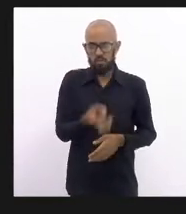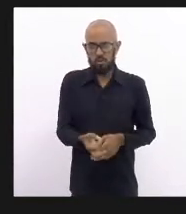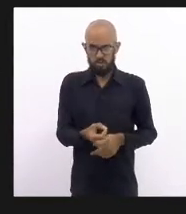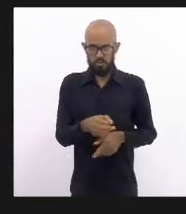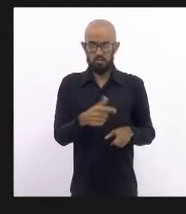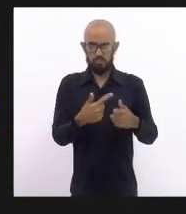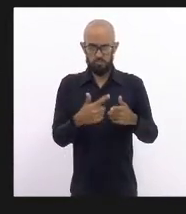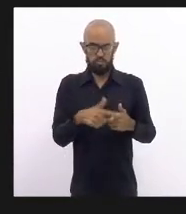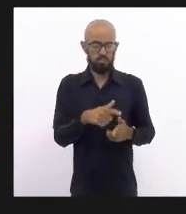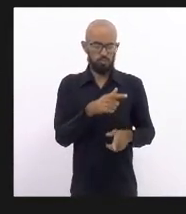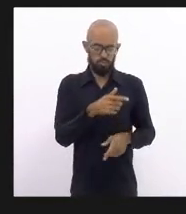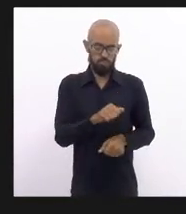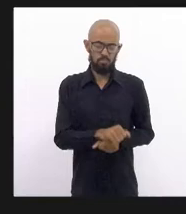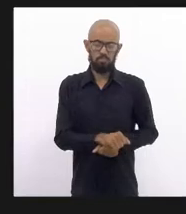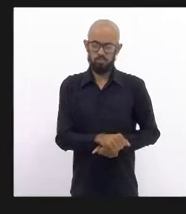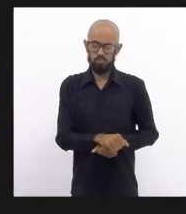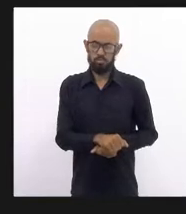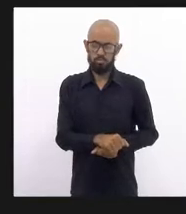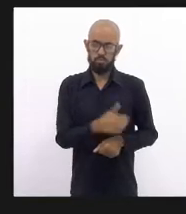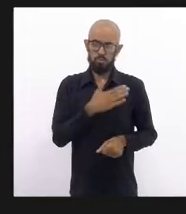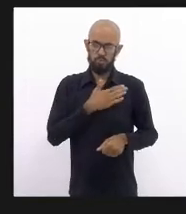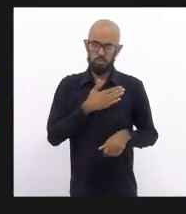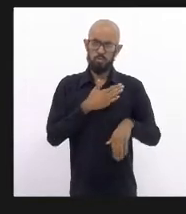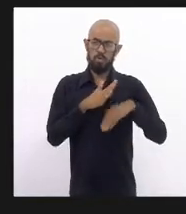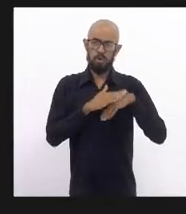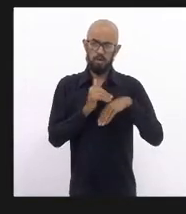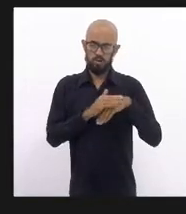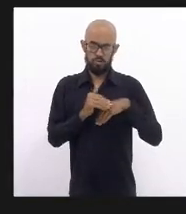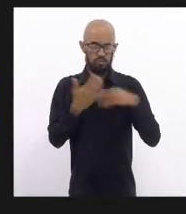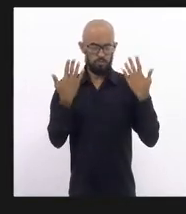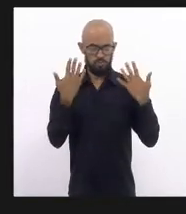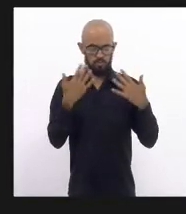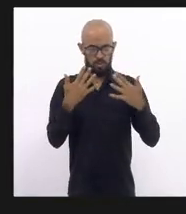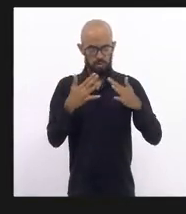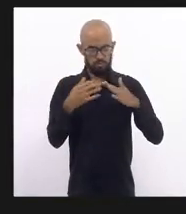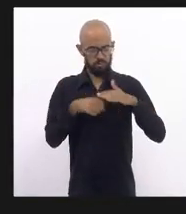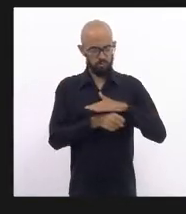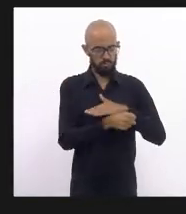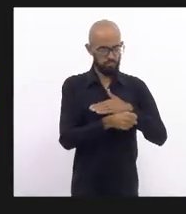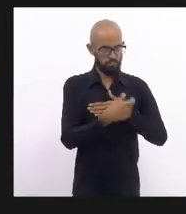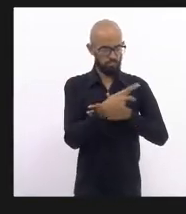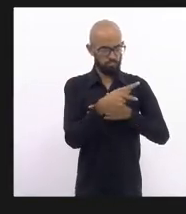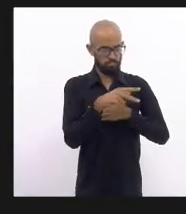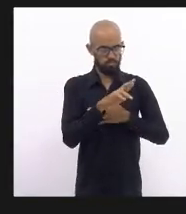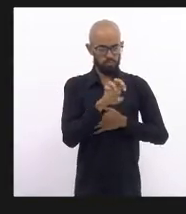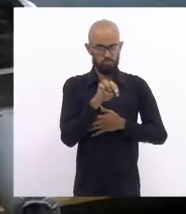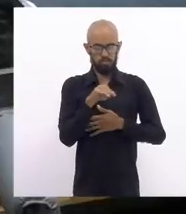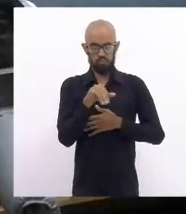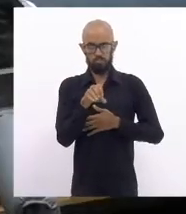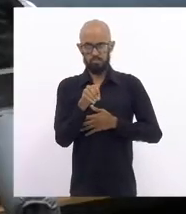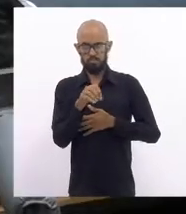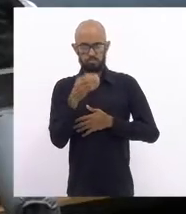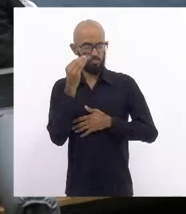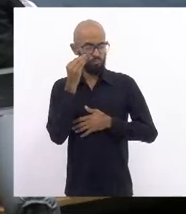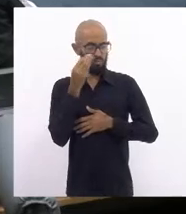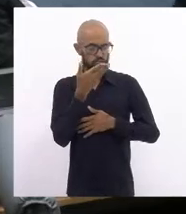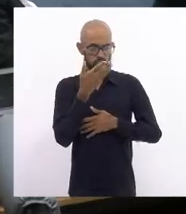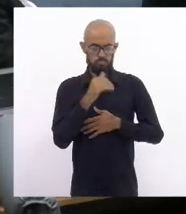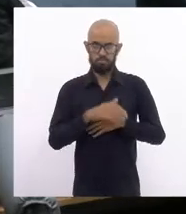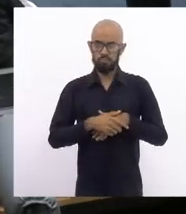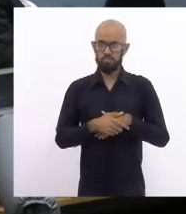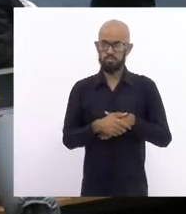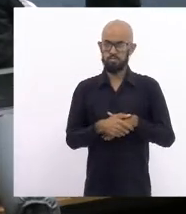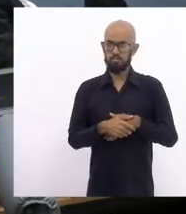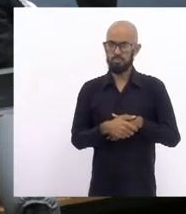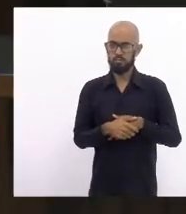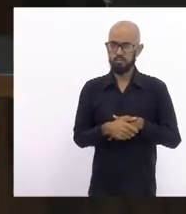questão? Então, deixo aqui todo o meu carinho. Parabéns pelo mandato, Romário. Um beijo. Deputada enfermeira Regiane,